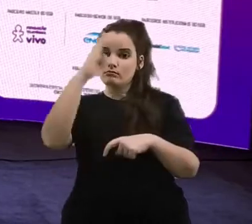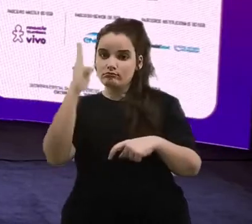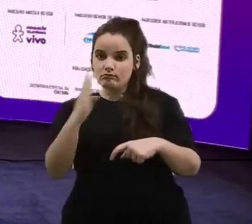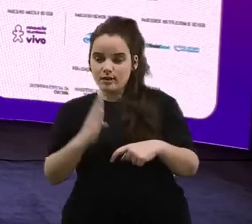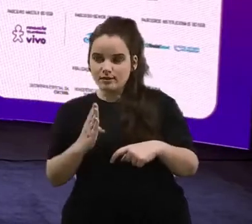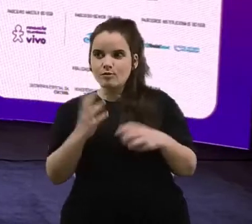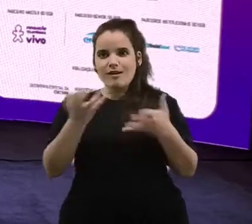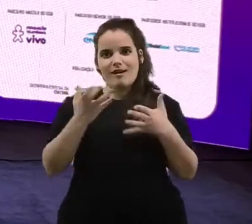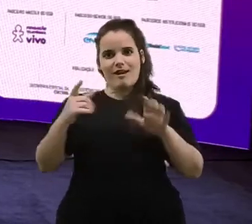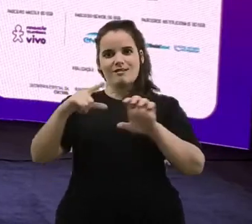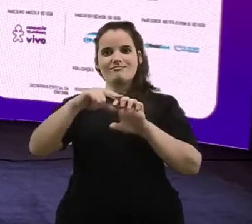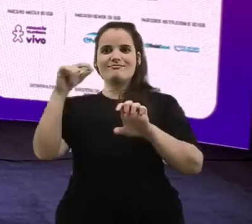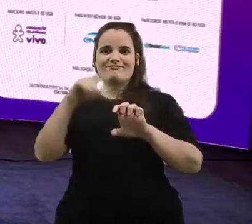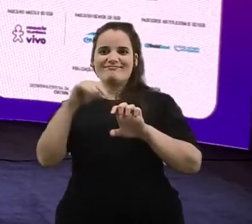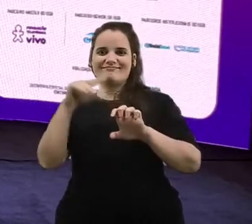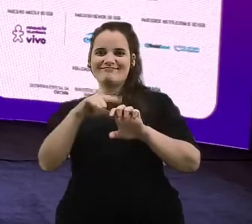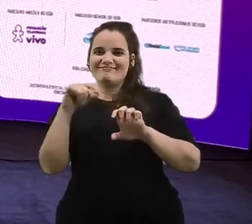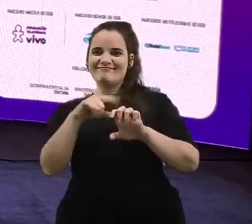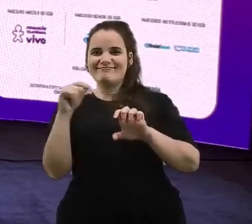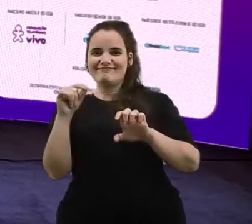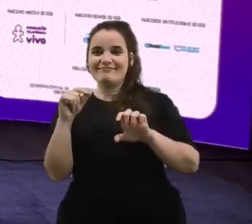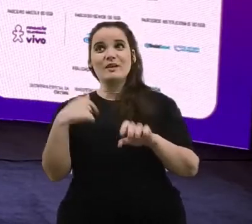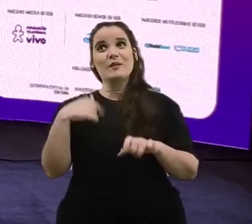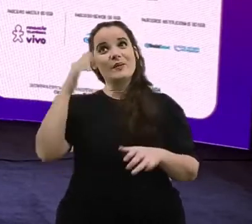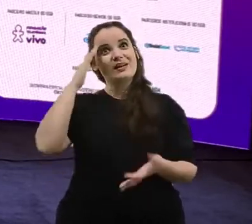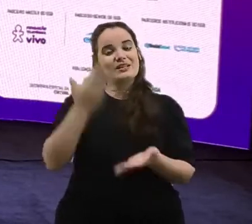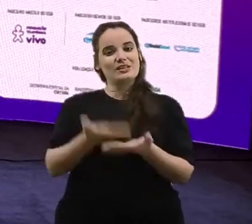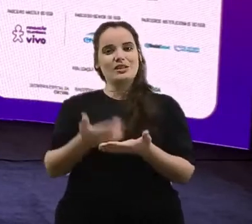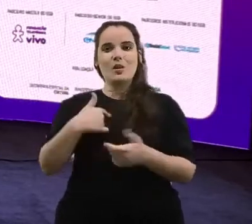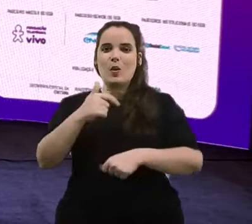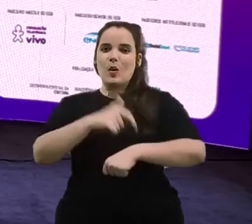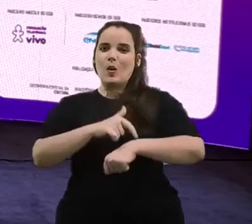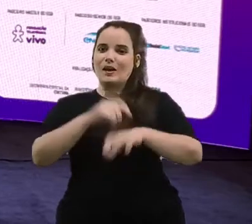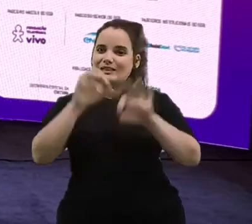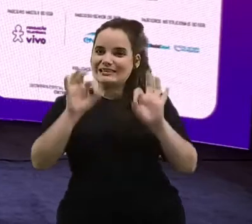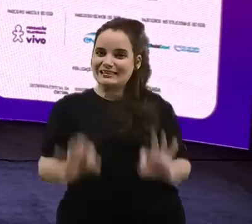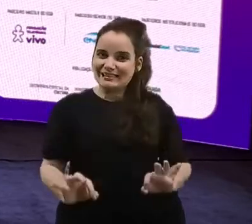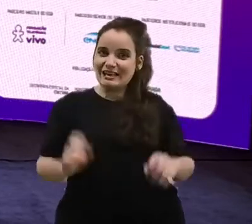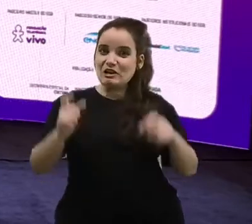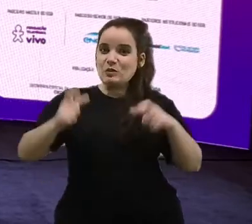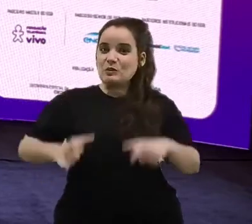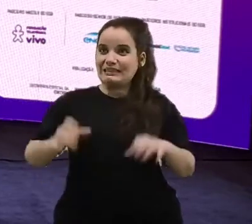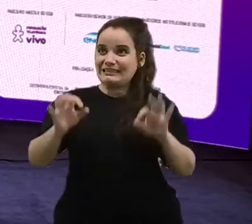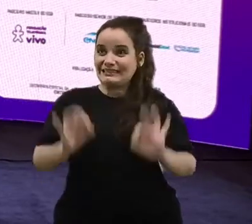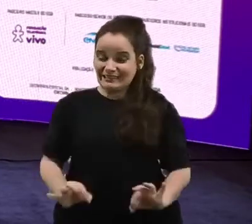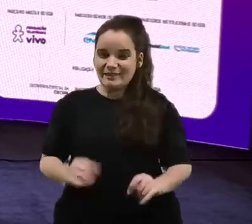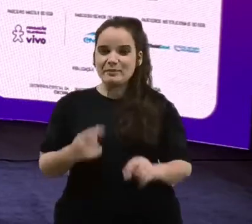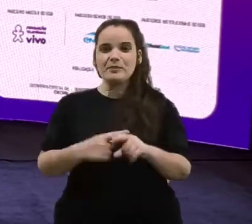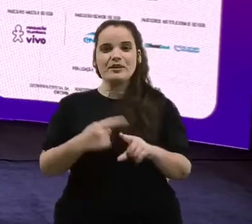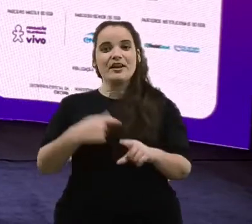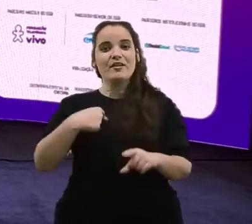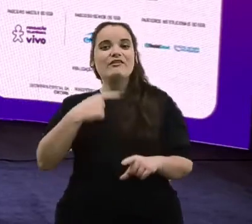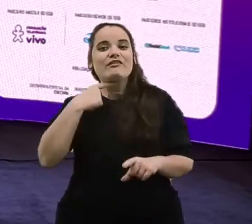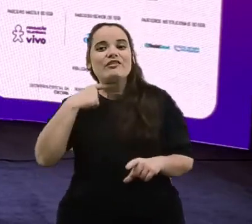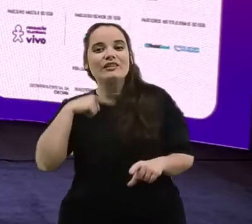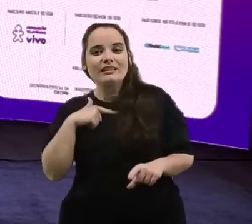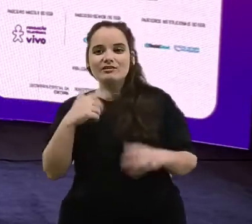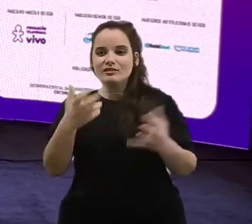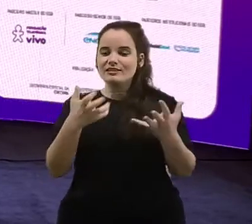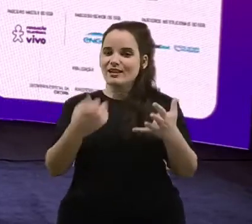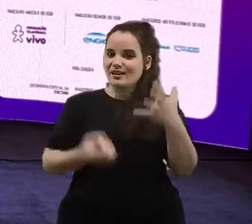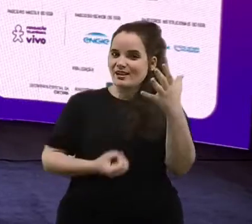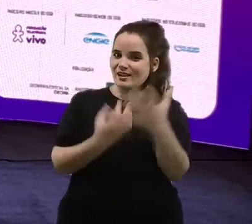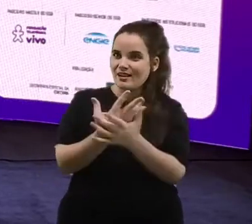hora certa, e sempre tive o sonho de empreender e construir uma solução tecnológica que